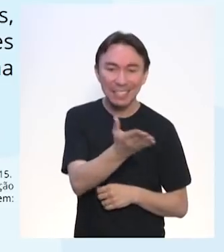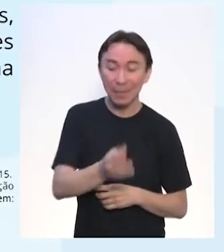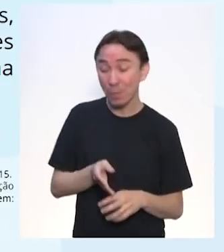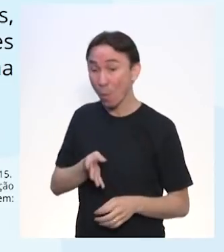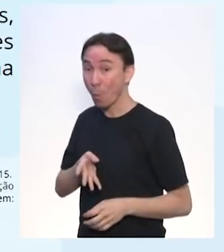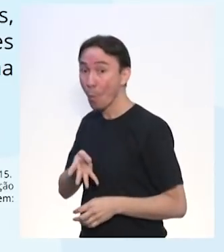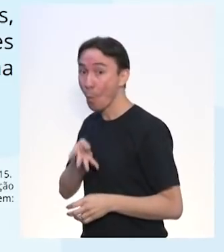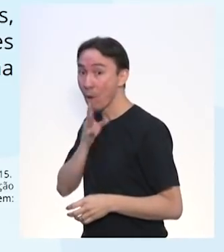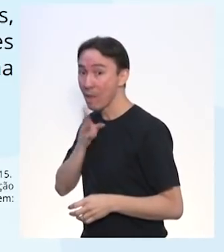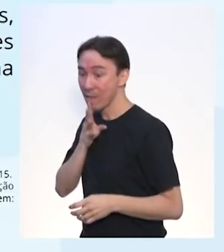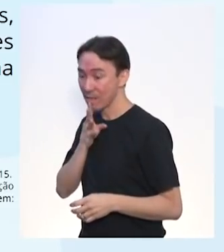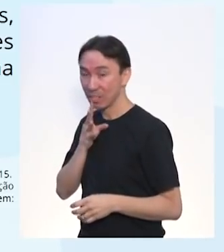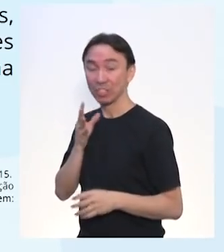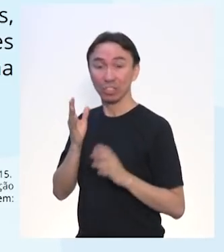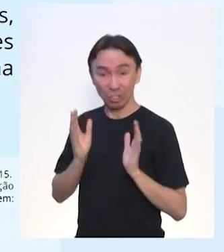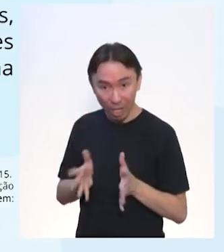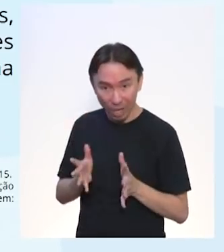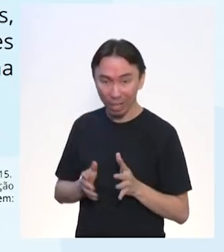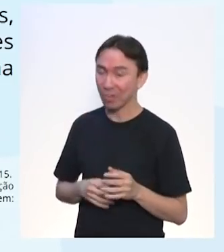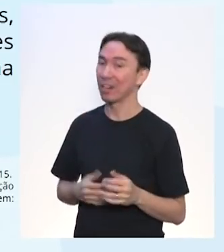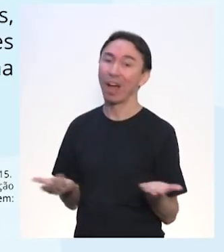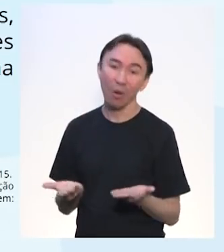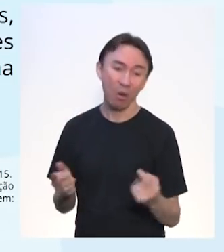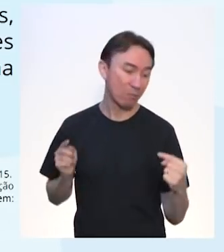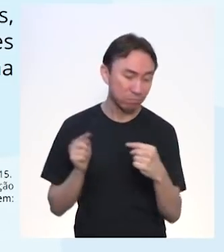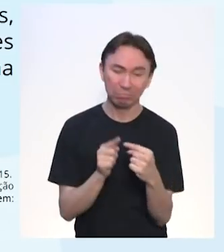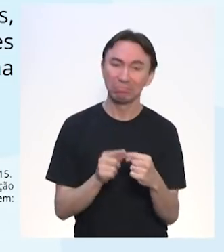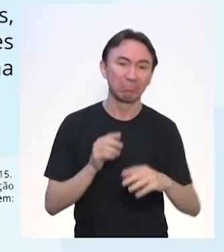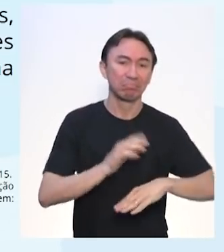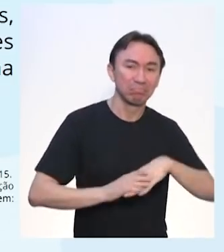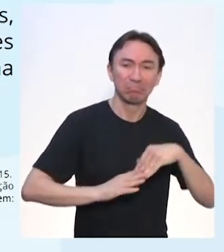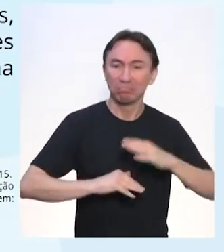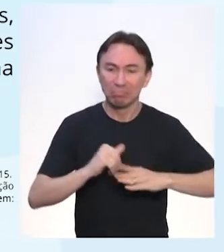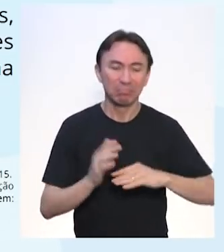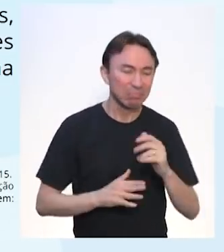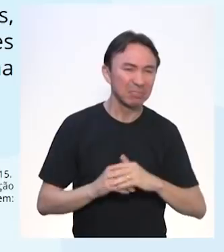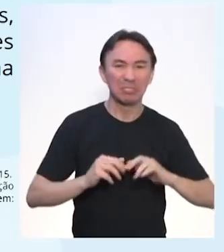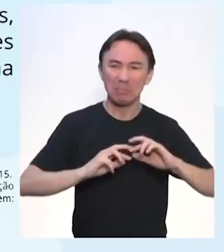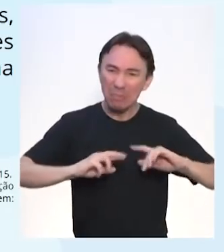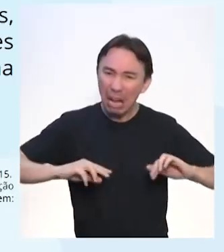conhecimentos adquiridos, desenvolvendo novas habilidades, novas